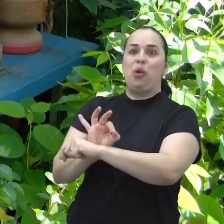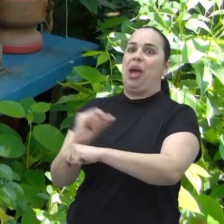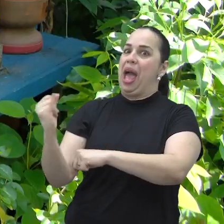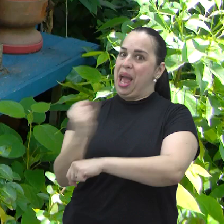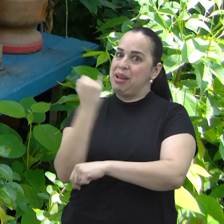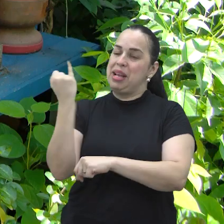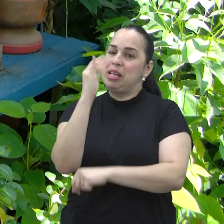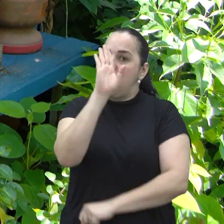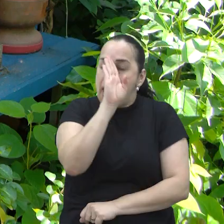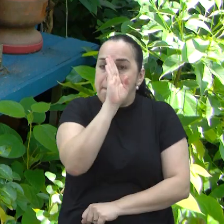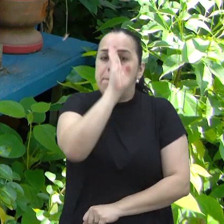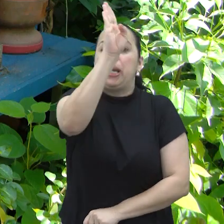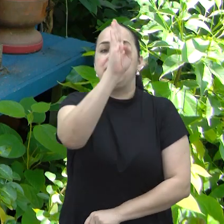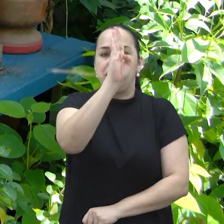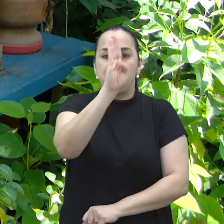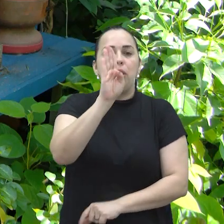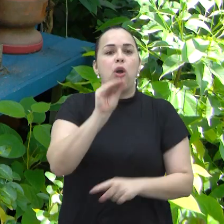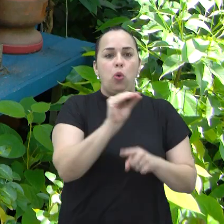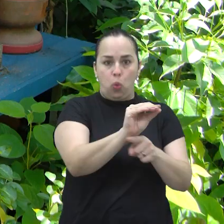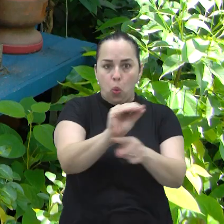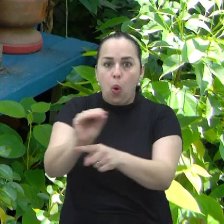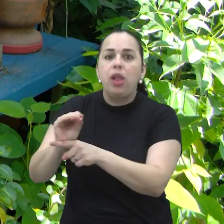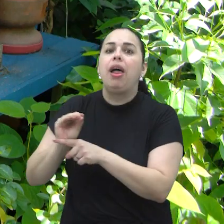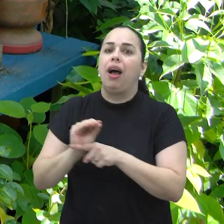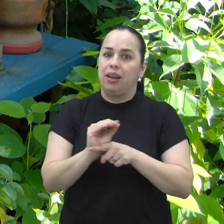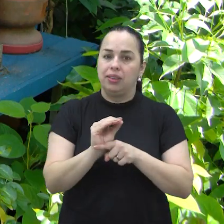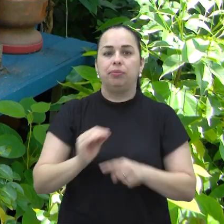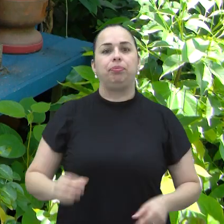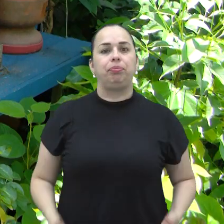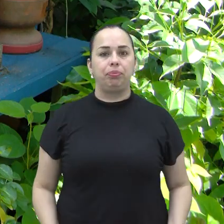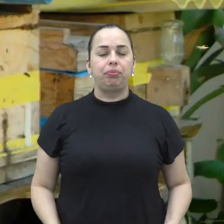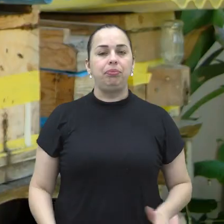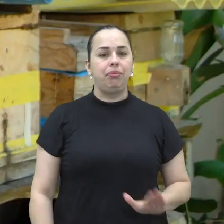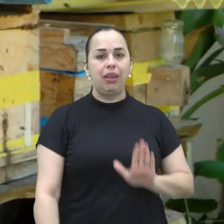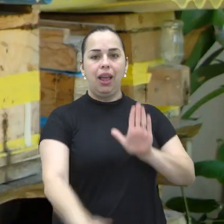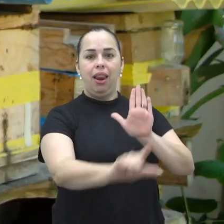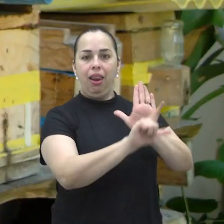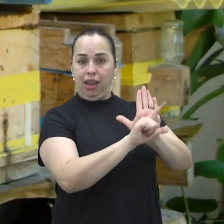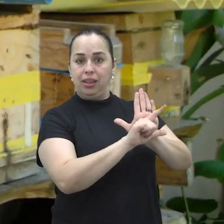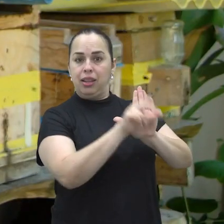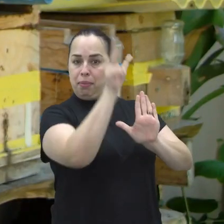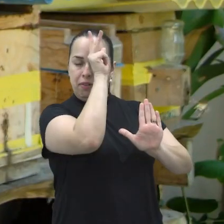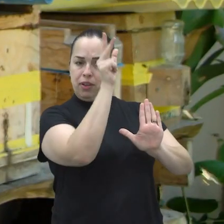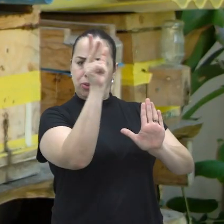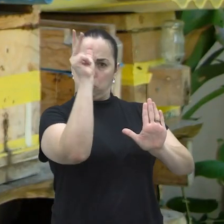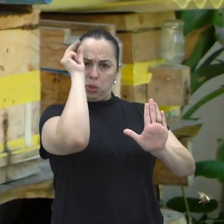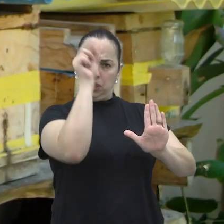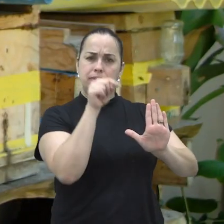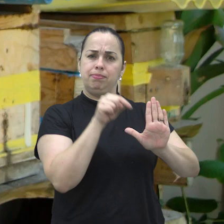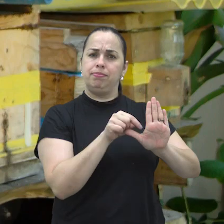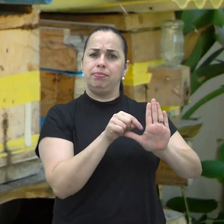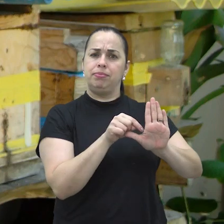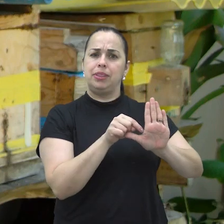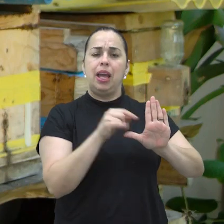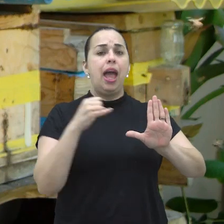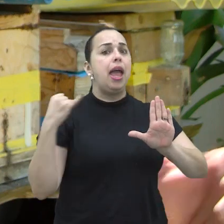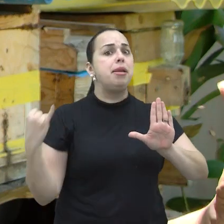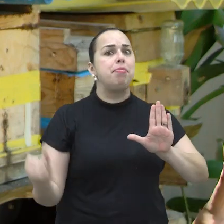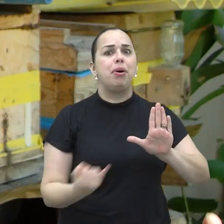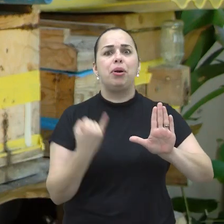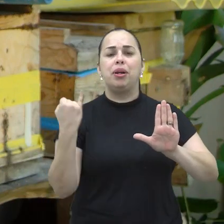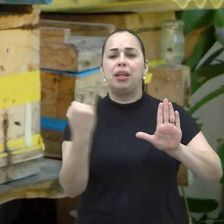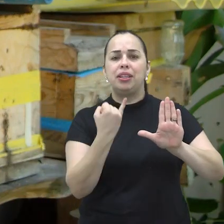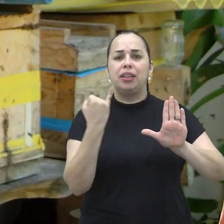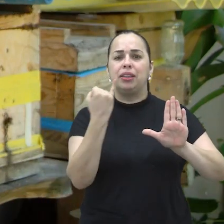abelhas e principalmente nas ações de proteção a esses insetos. A lei municipal, ela acaba sendo de